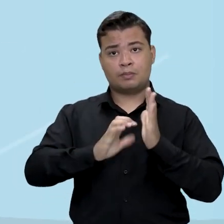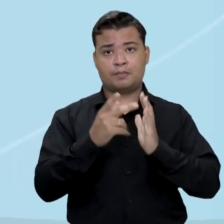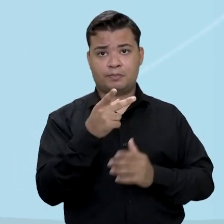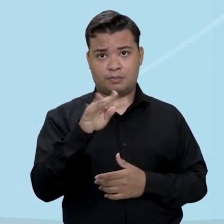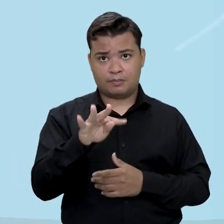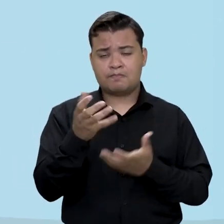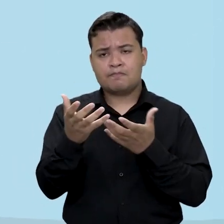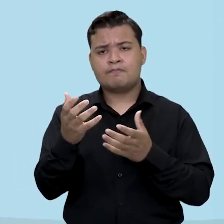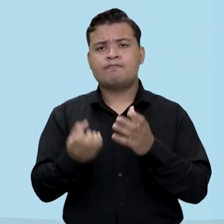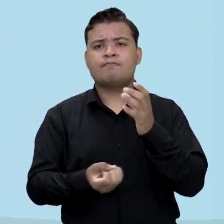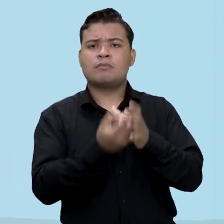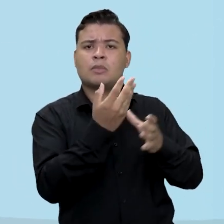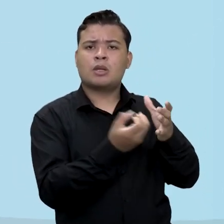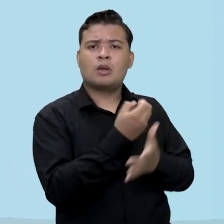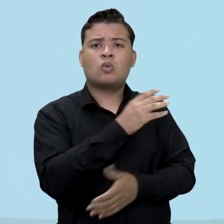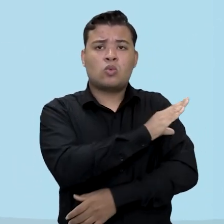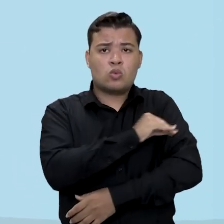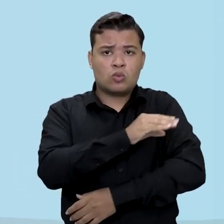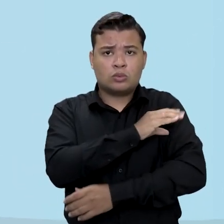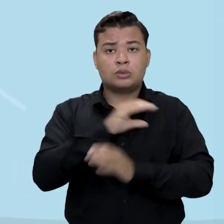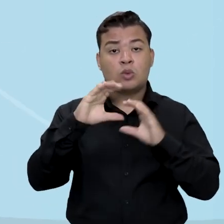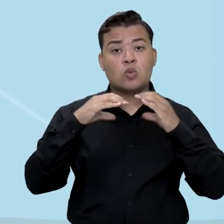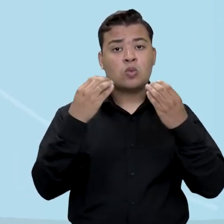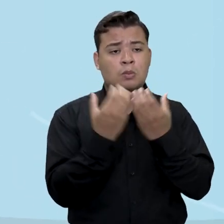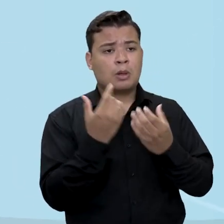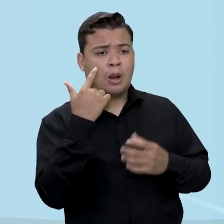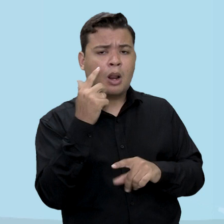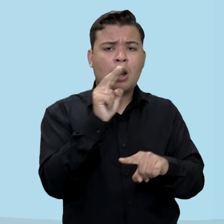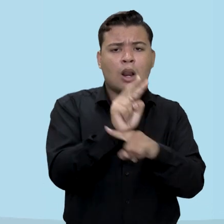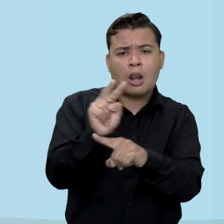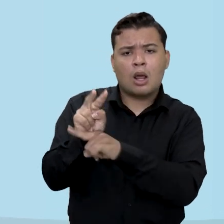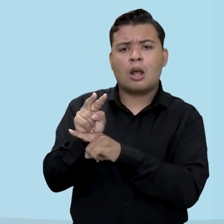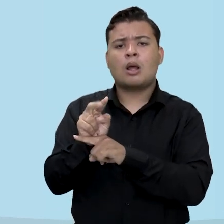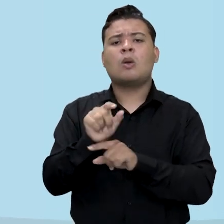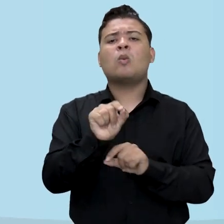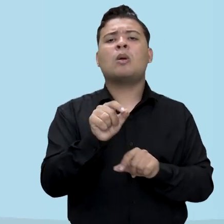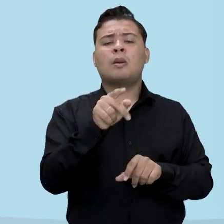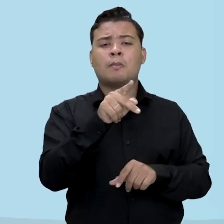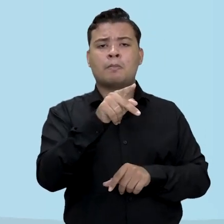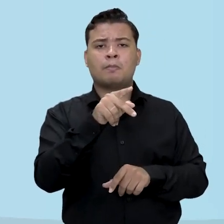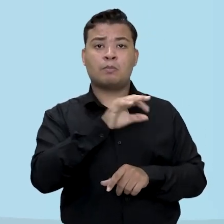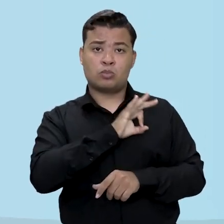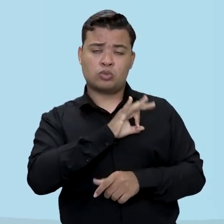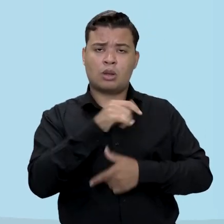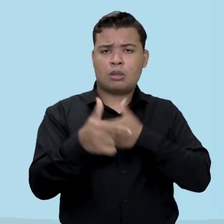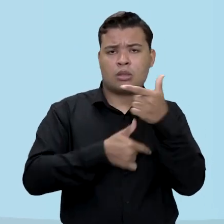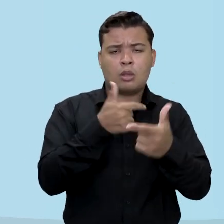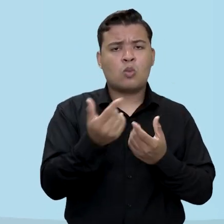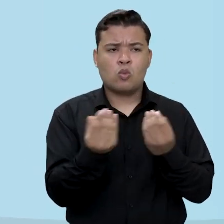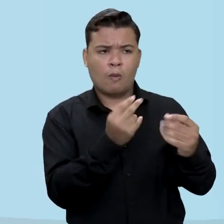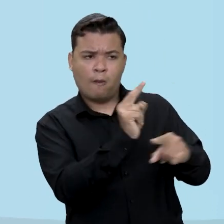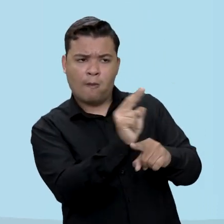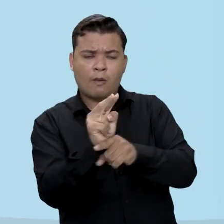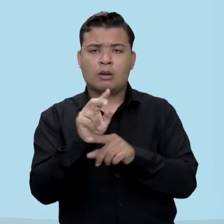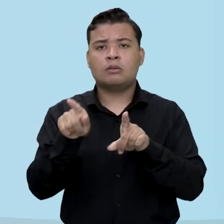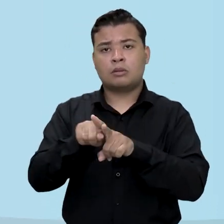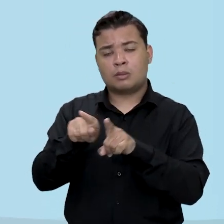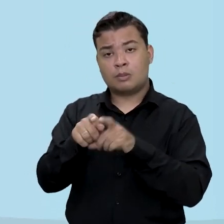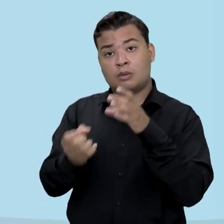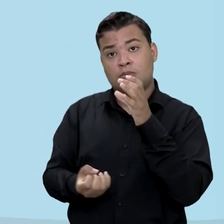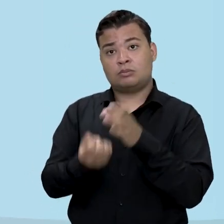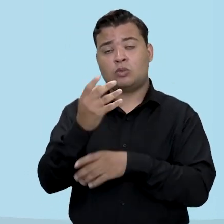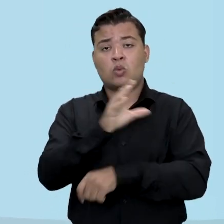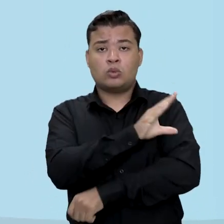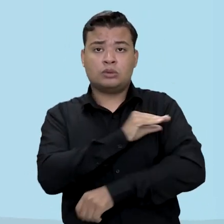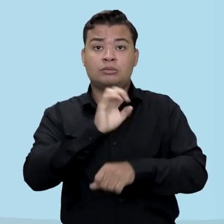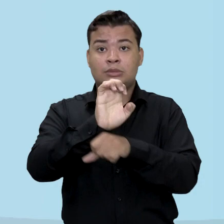amado do PT propõe a criação de conselhos comunitários para acompanhar o desempenho das atividades policiais e a